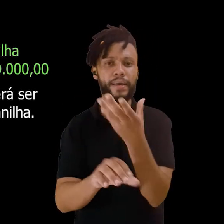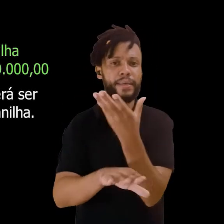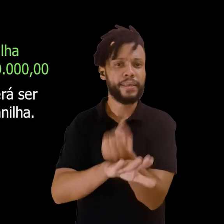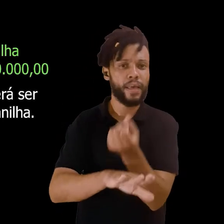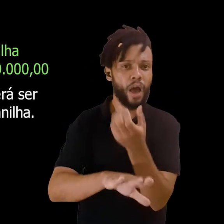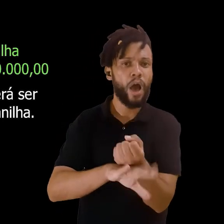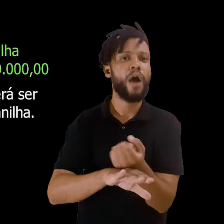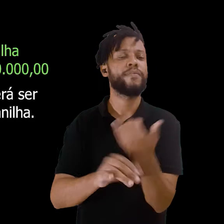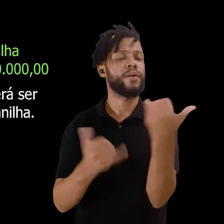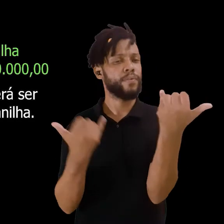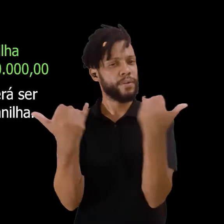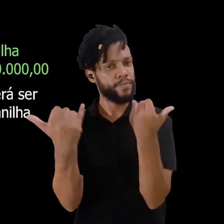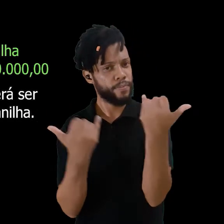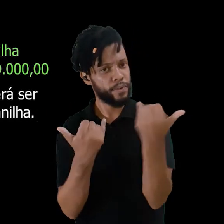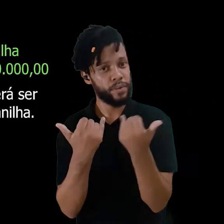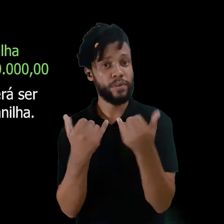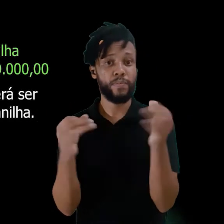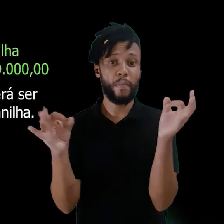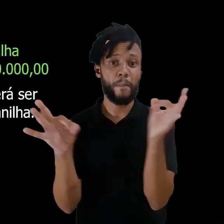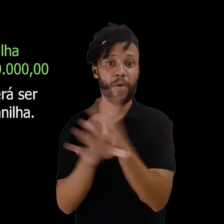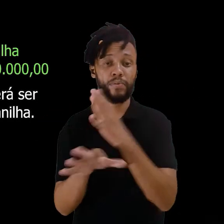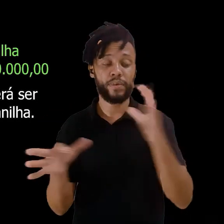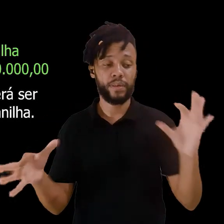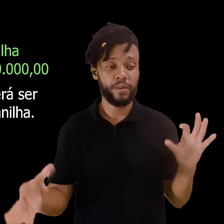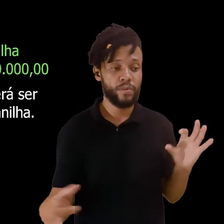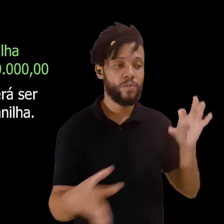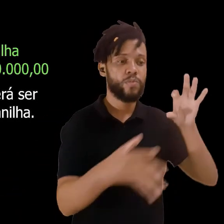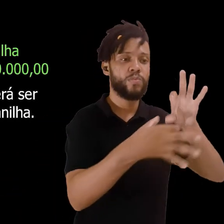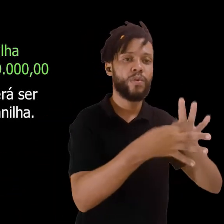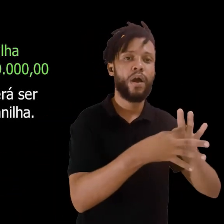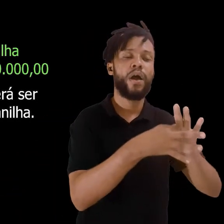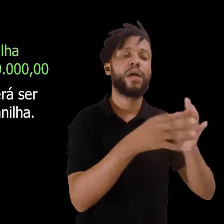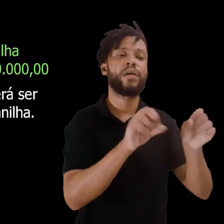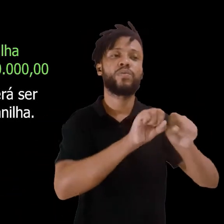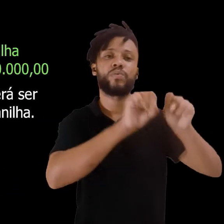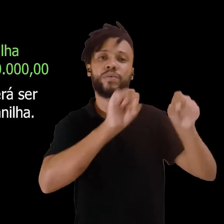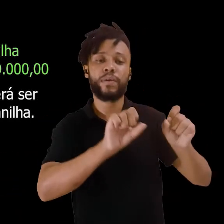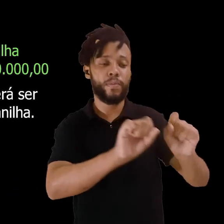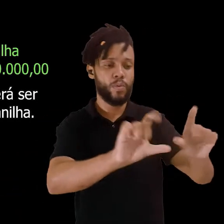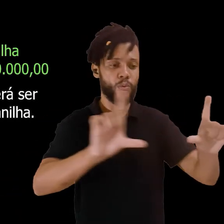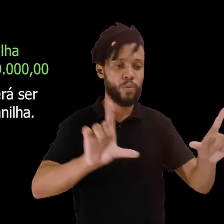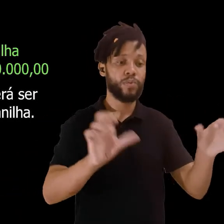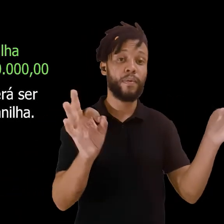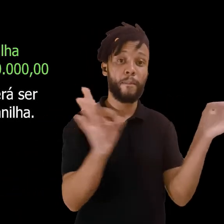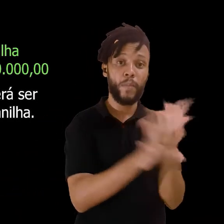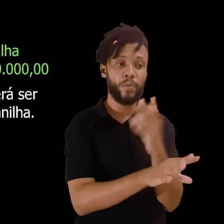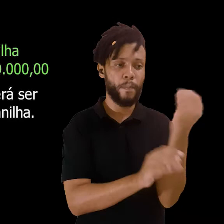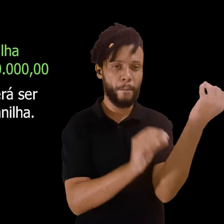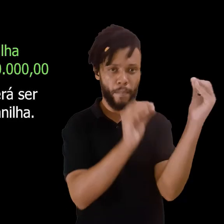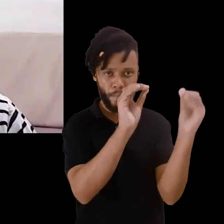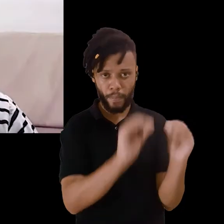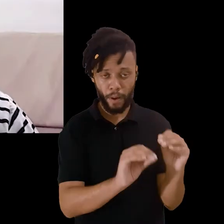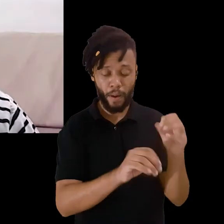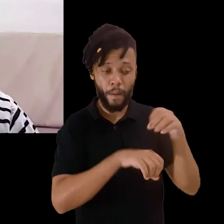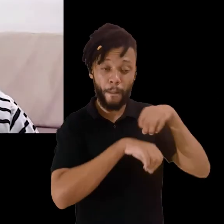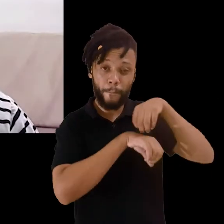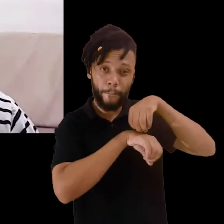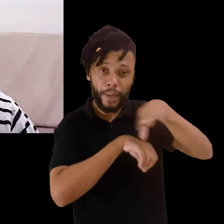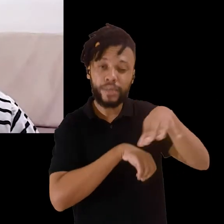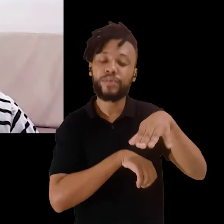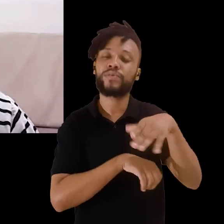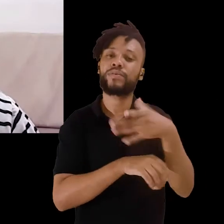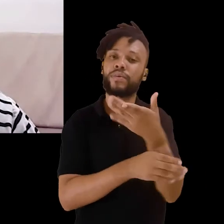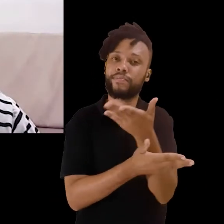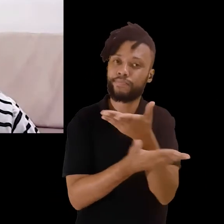com todas as informações e anexa no sistema para envio quando tiver tudo preenchido. Uma dica